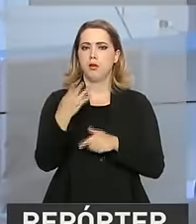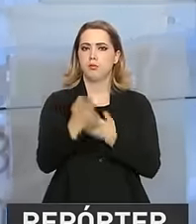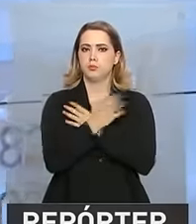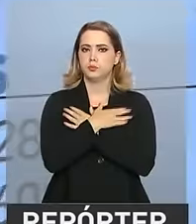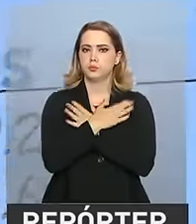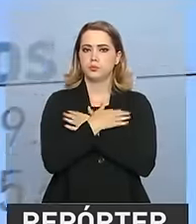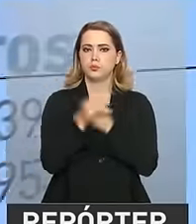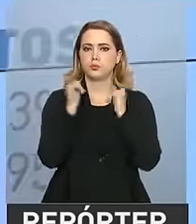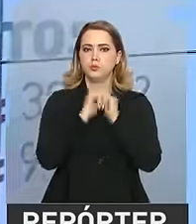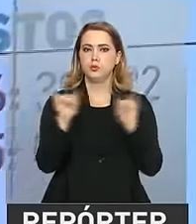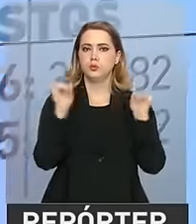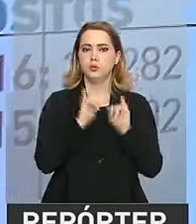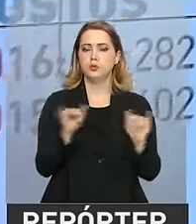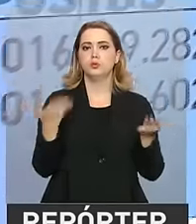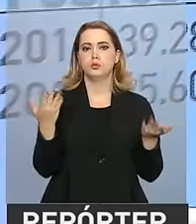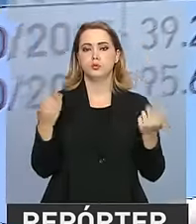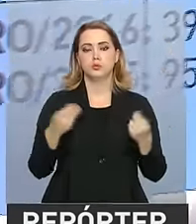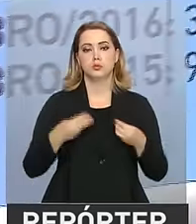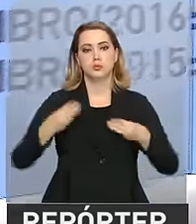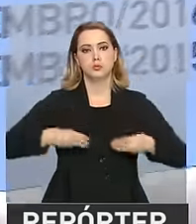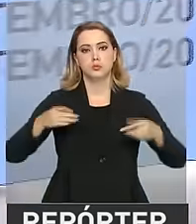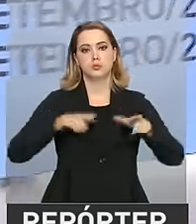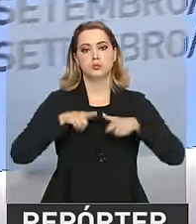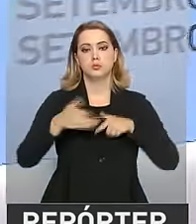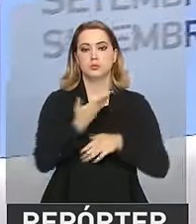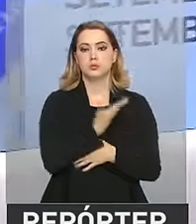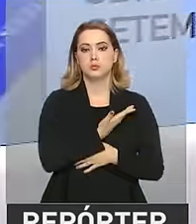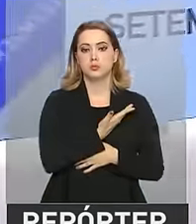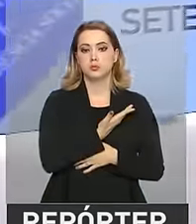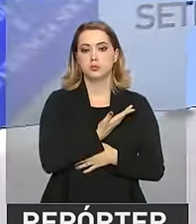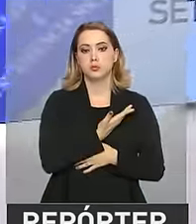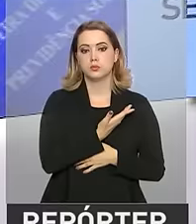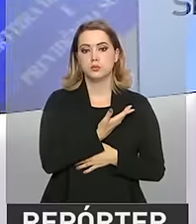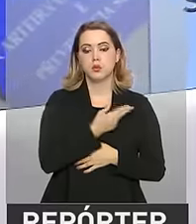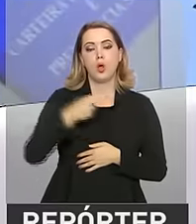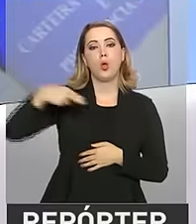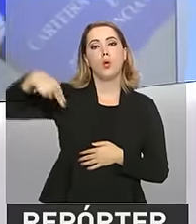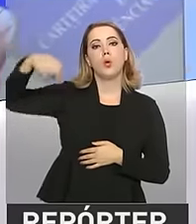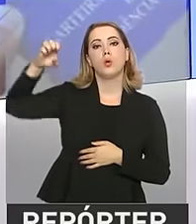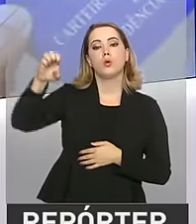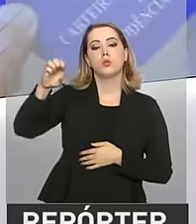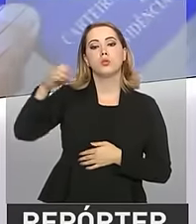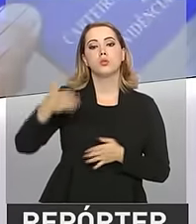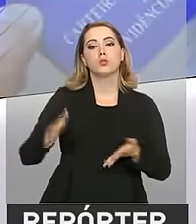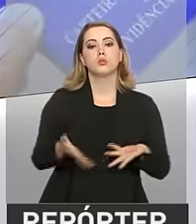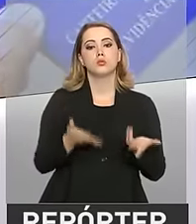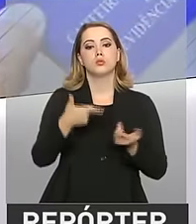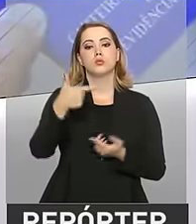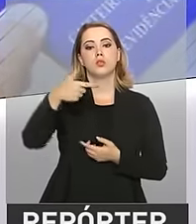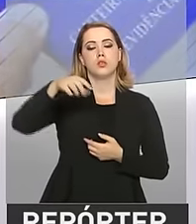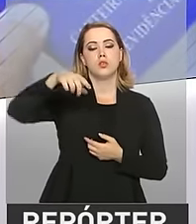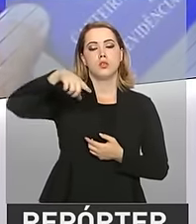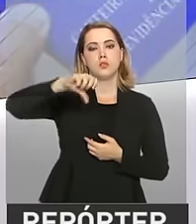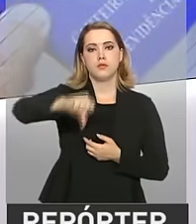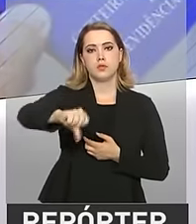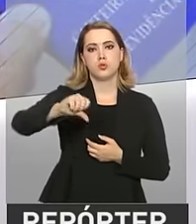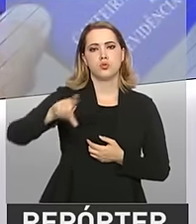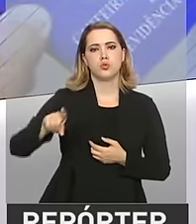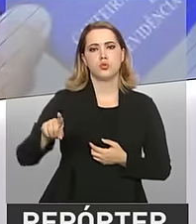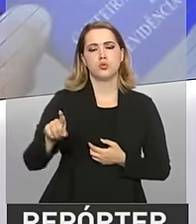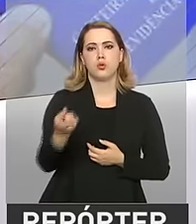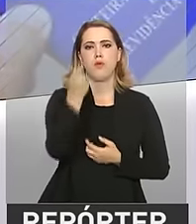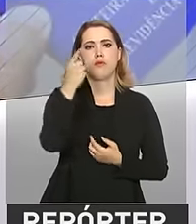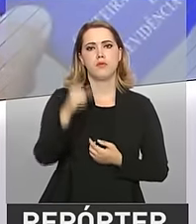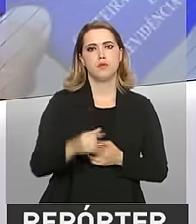Trabalho nós vamos vê-los aqui no telão Olha só no nordeste foram gerados 29.520 novos postos de